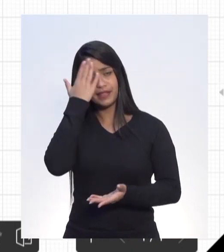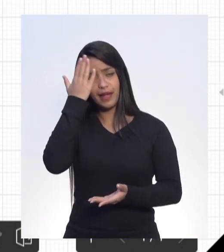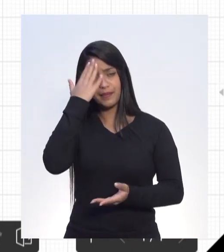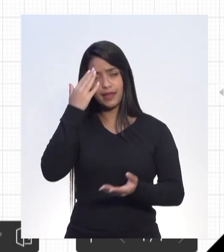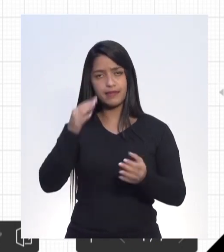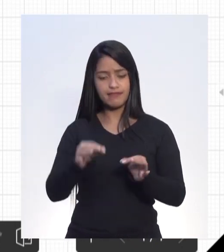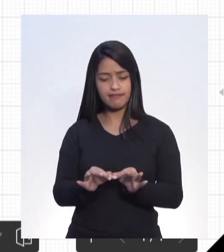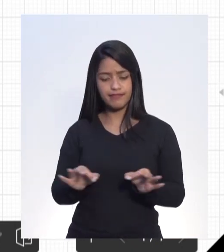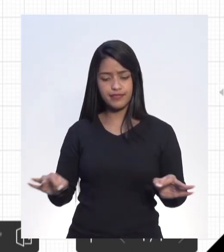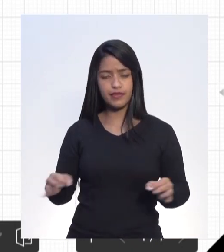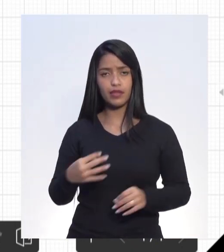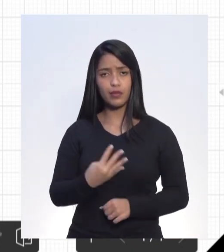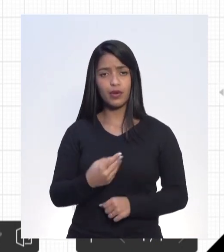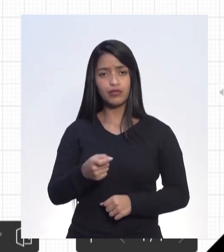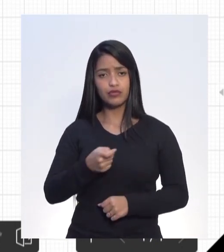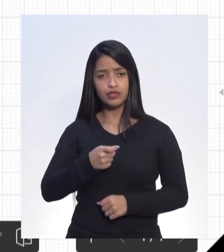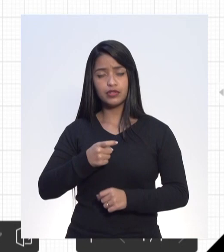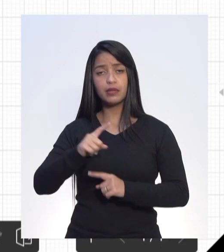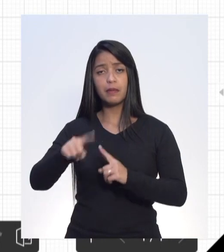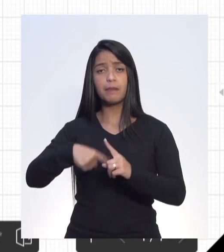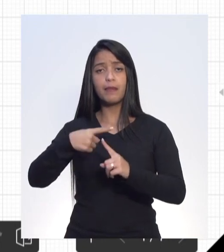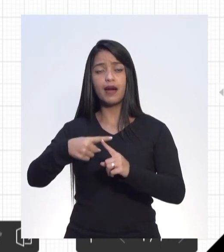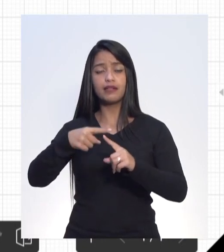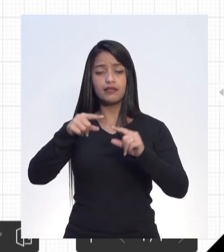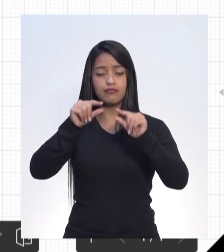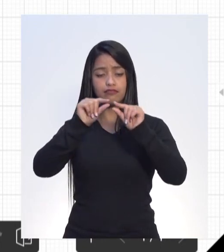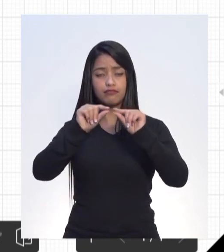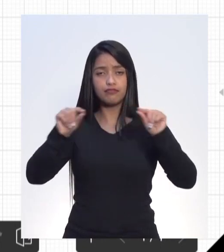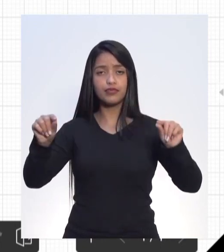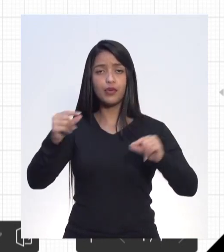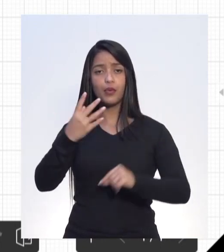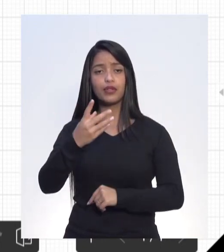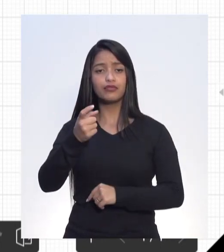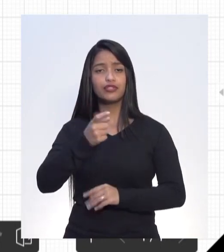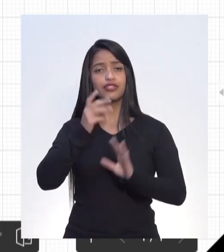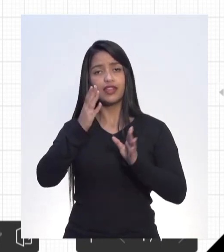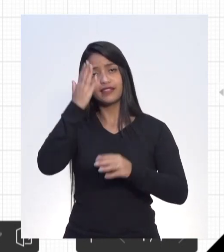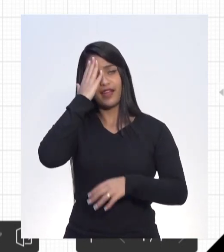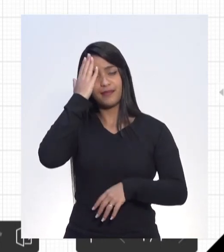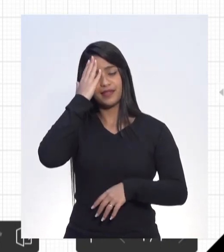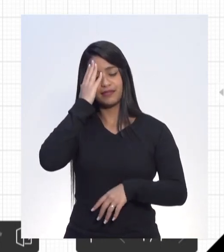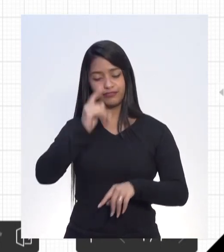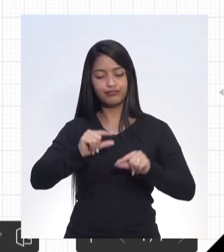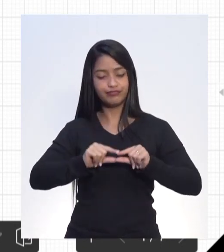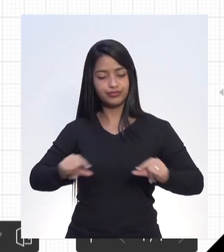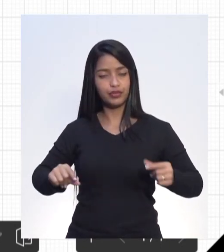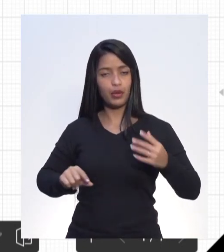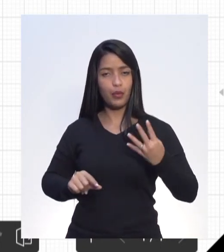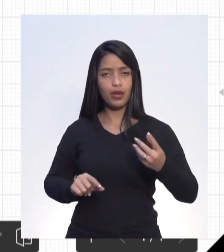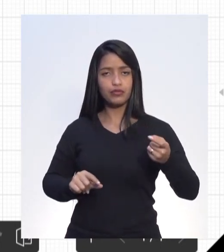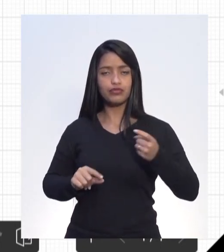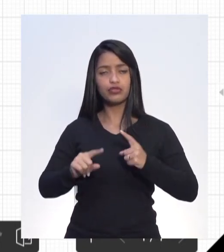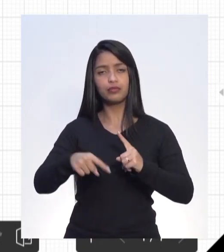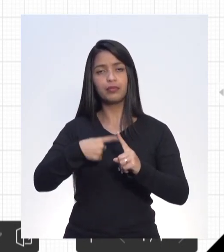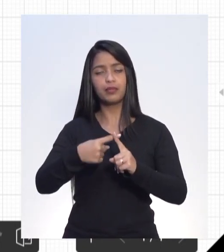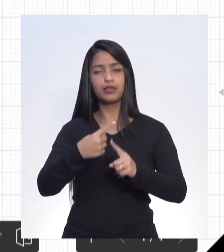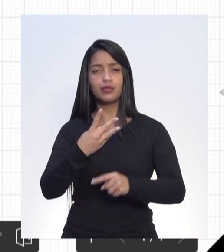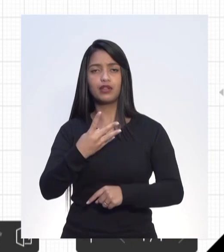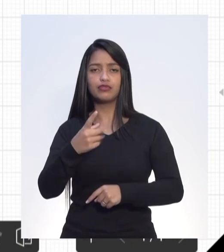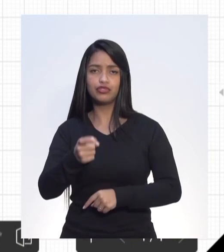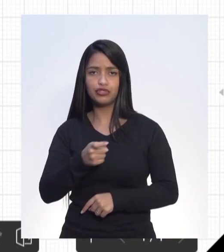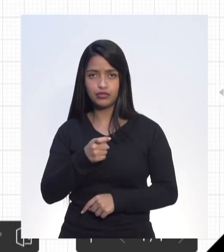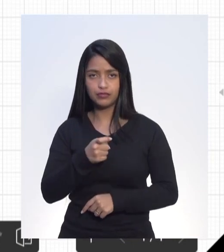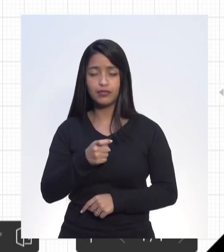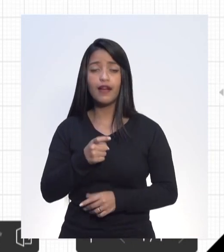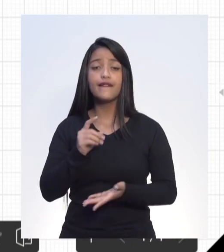na base, mais 4x na parte superior. A ordem que você colocar isso aí não vai fazer diferença, tudo bem? E falta nos